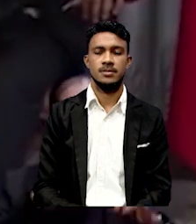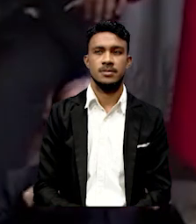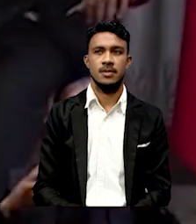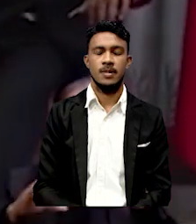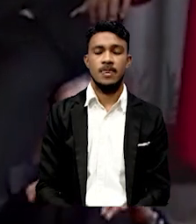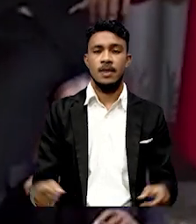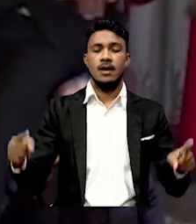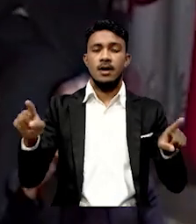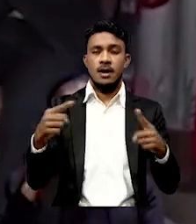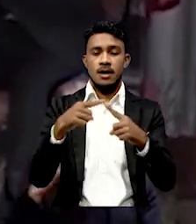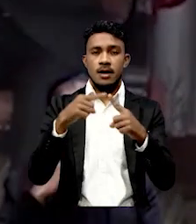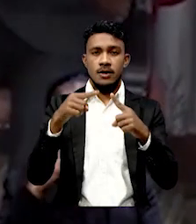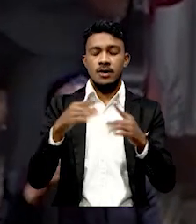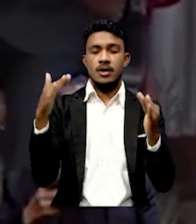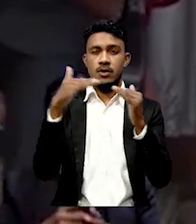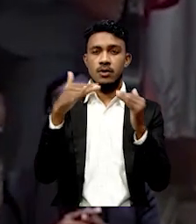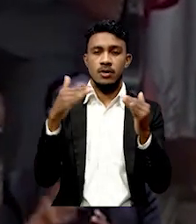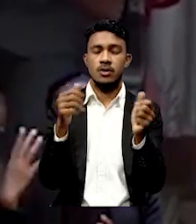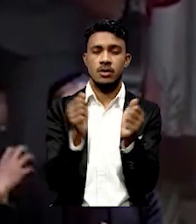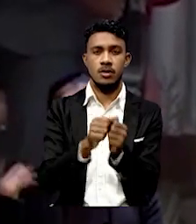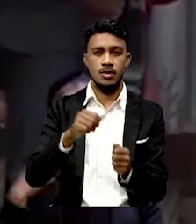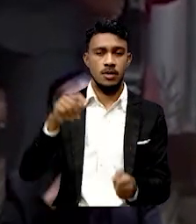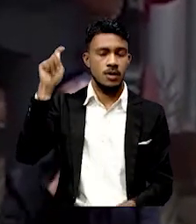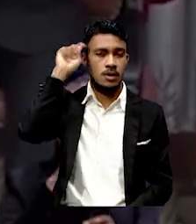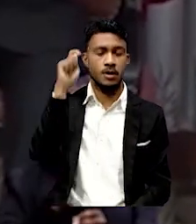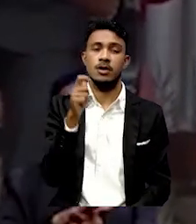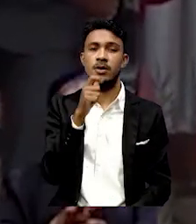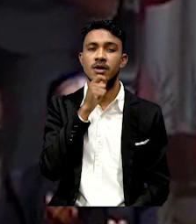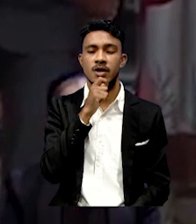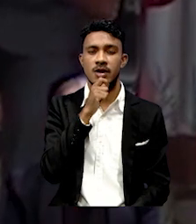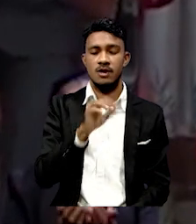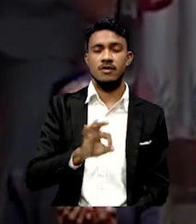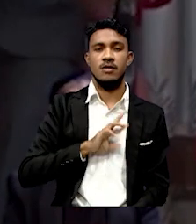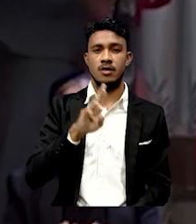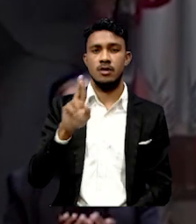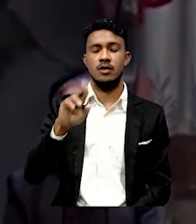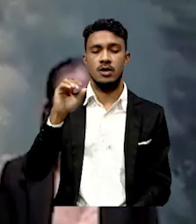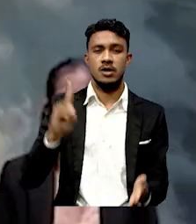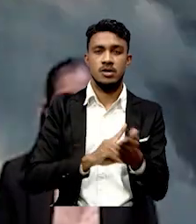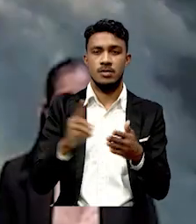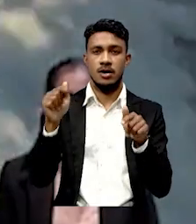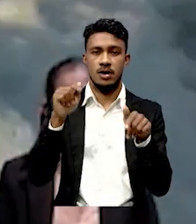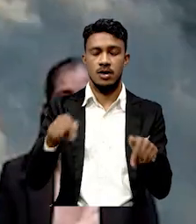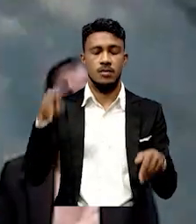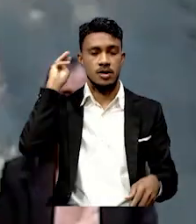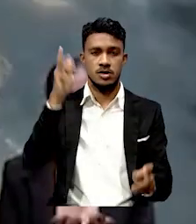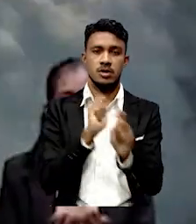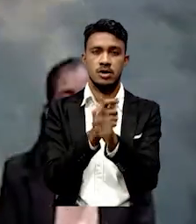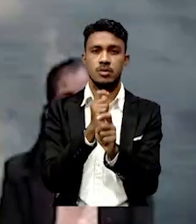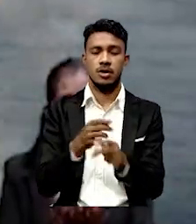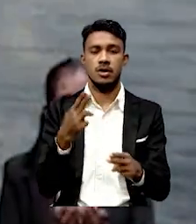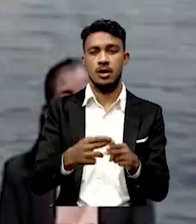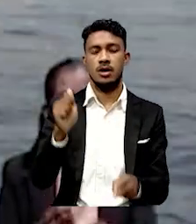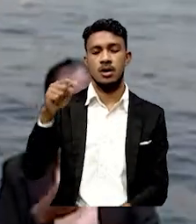Hafu en encontro o primeiro-ministro Tauru Matanruat e a residência Farol Dili, semana né, ministro de transporte e no comunicação, José Agostinho